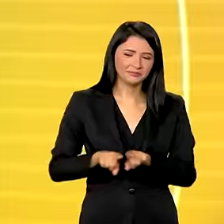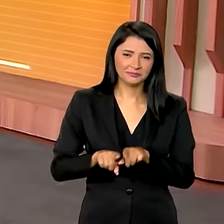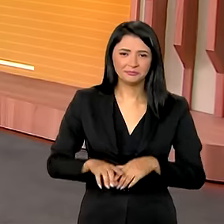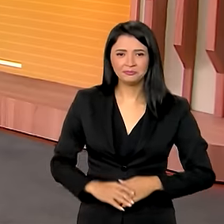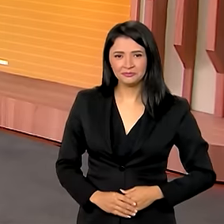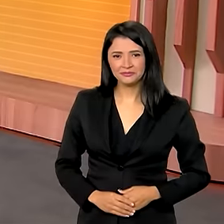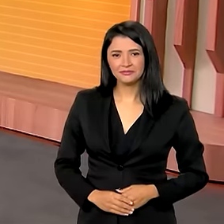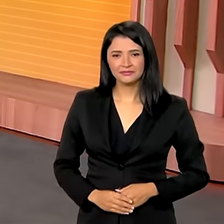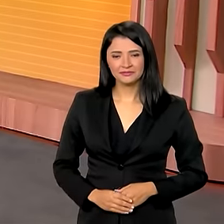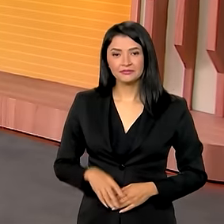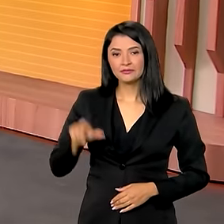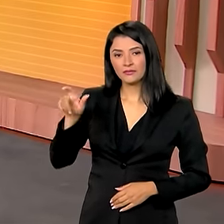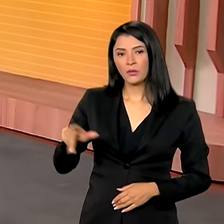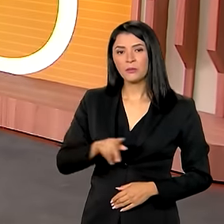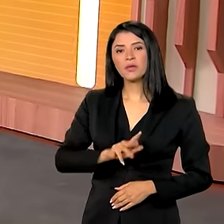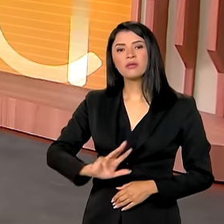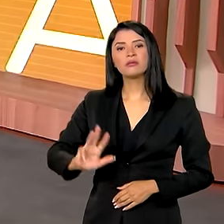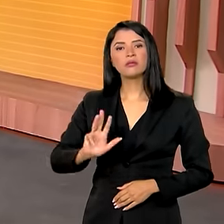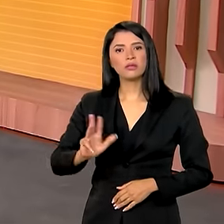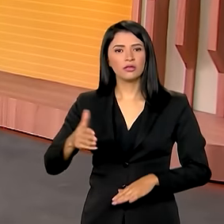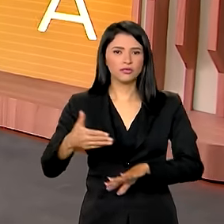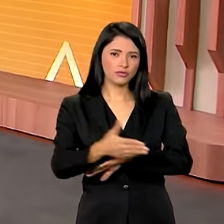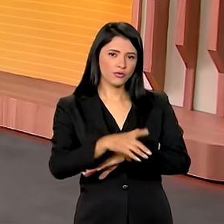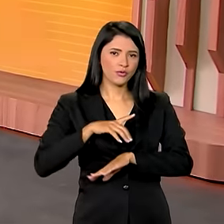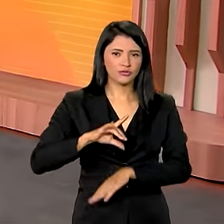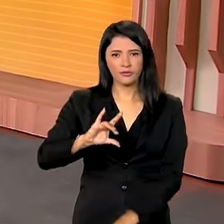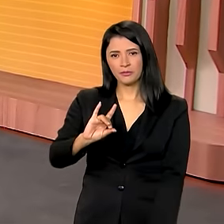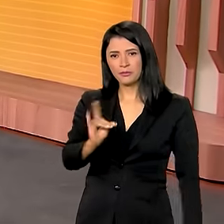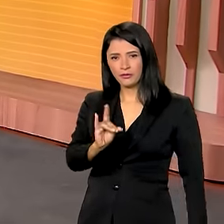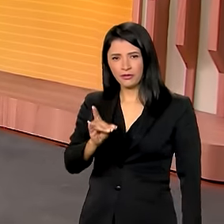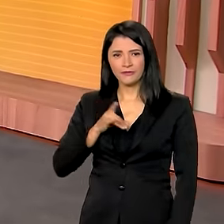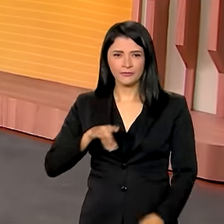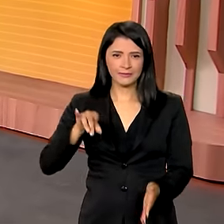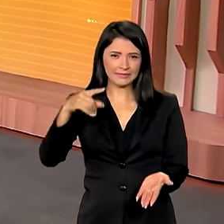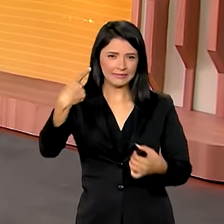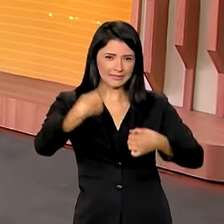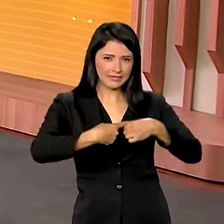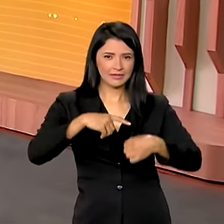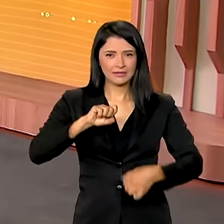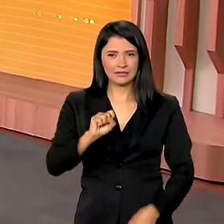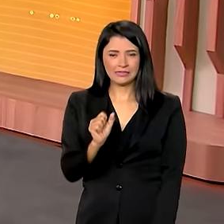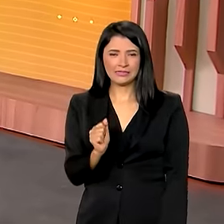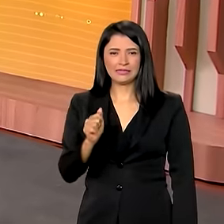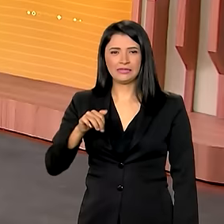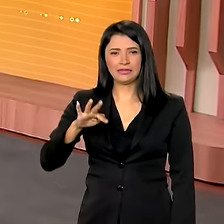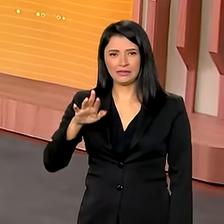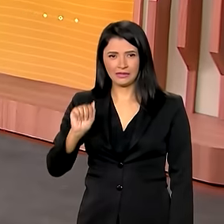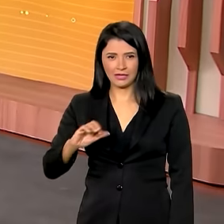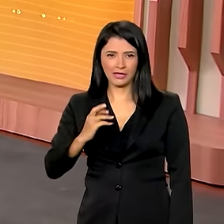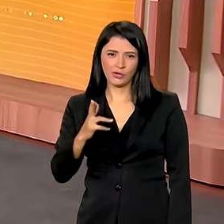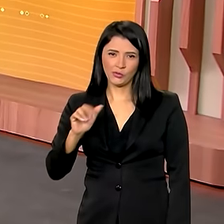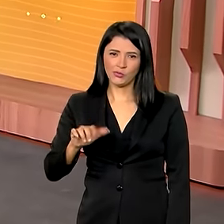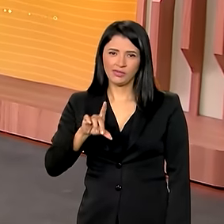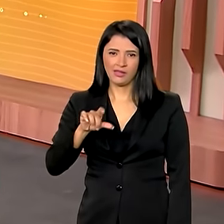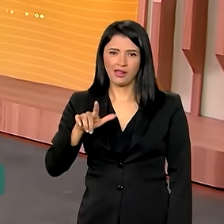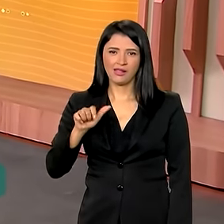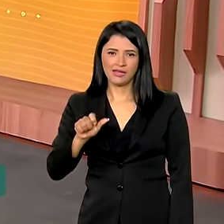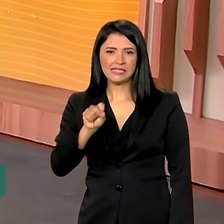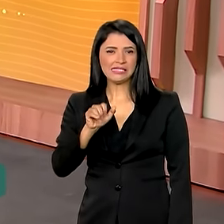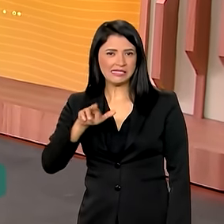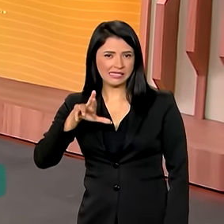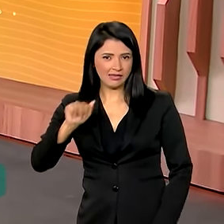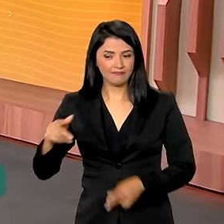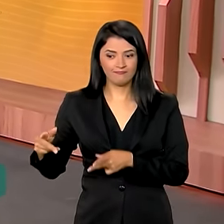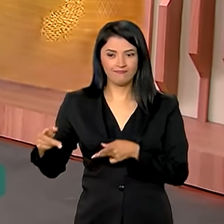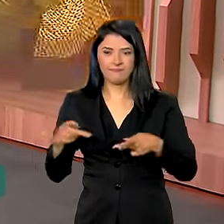sociais. O presidente Lula está hoje na Bolívia, na cidade de Santa Cruz de la Sierra, onde faz uma visita oficial